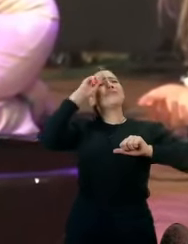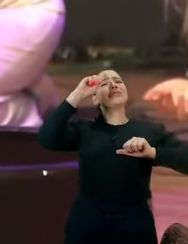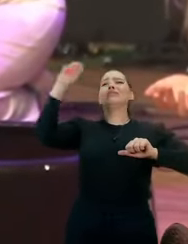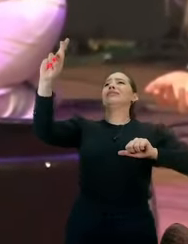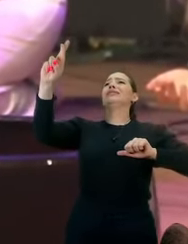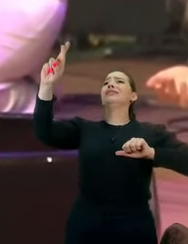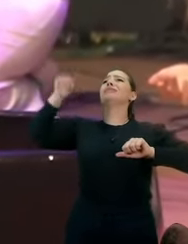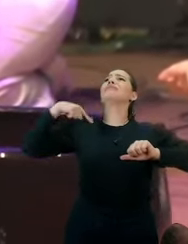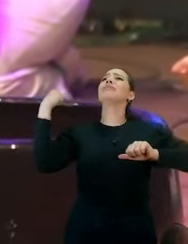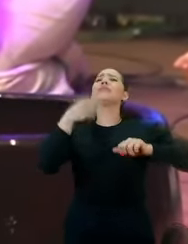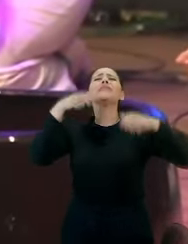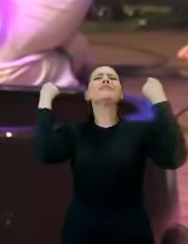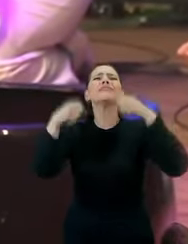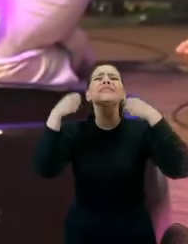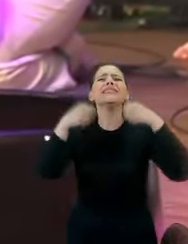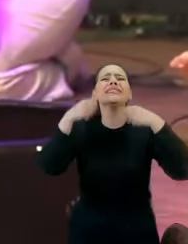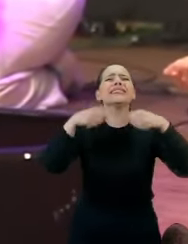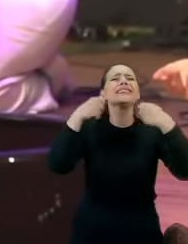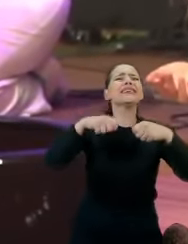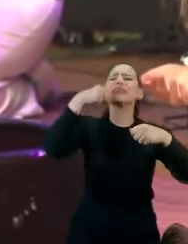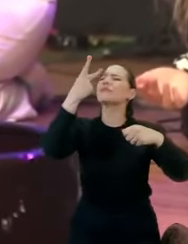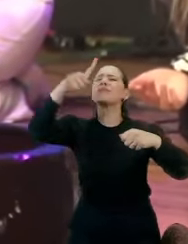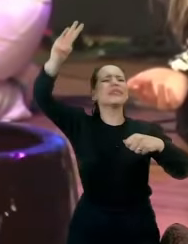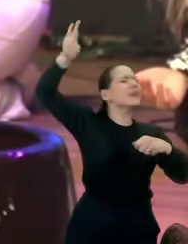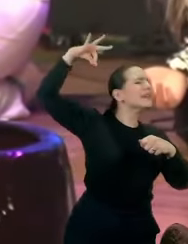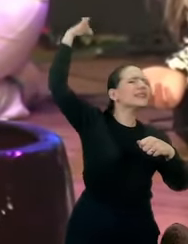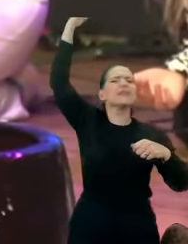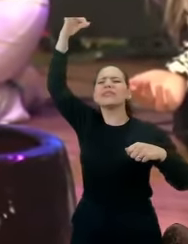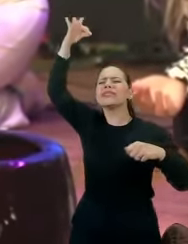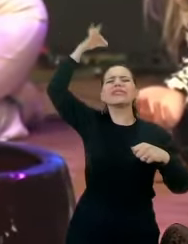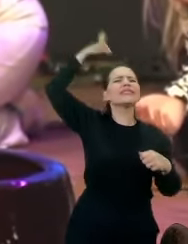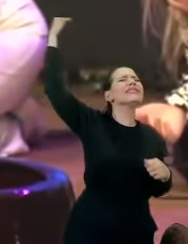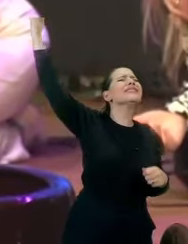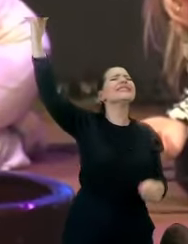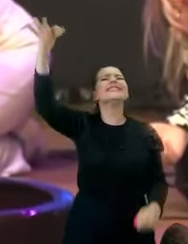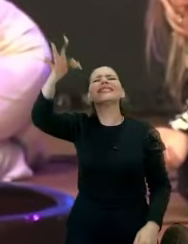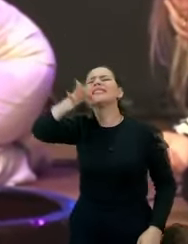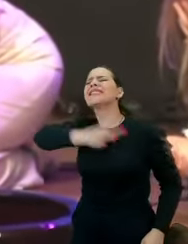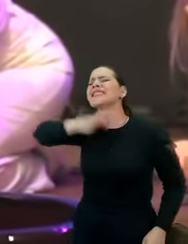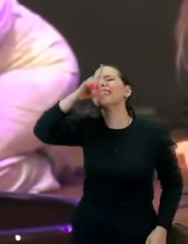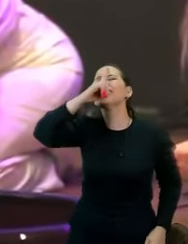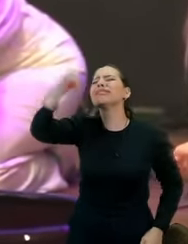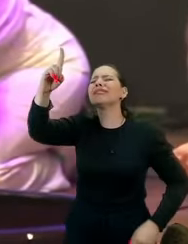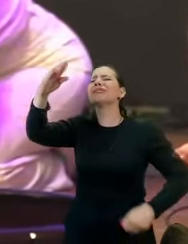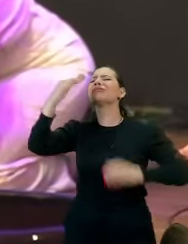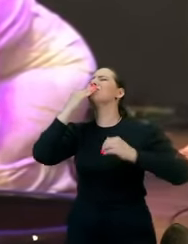Nós precisamos é de ti, do teu Espírito, Deus.